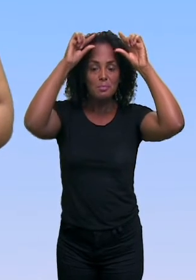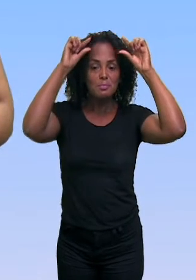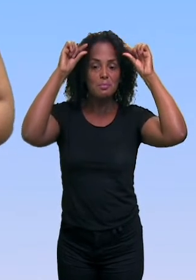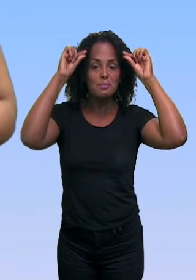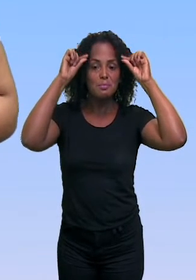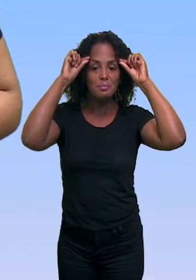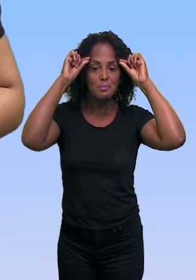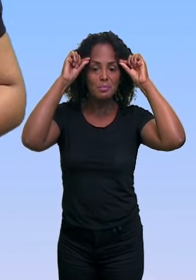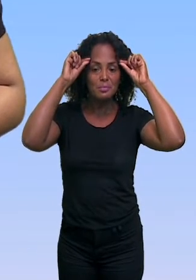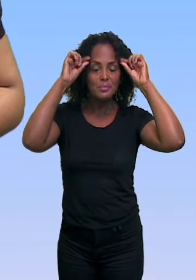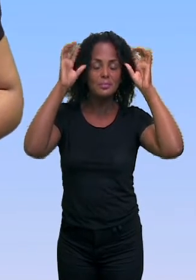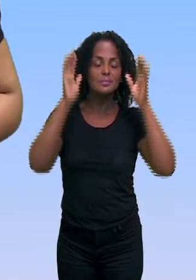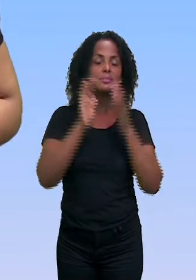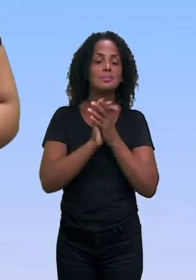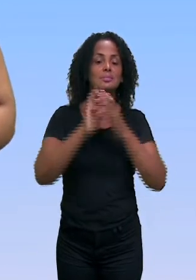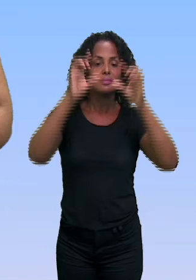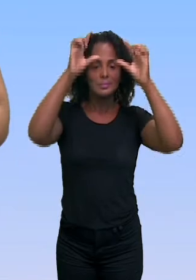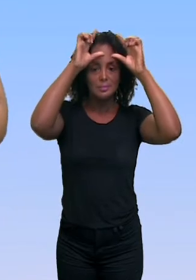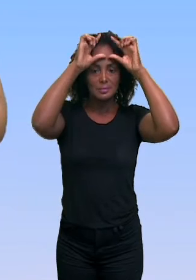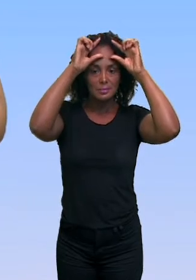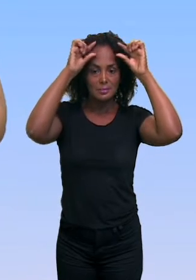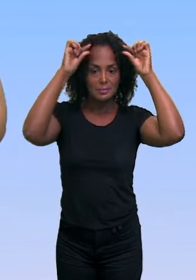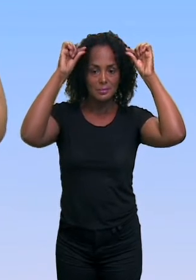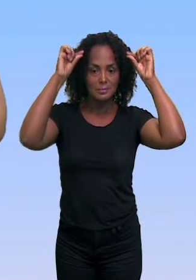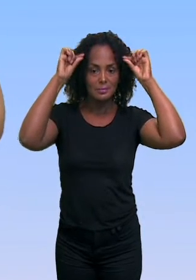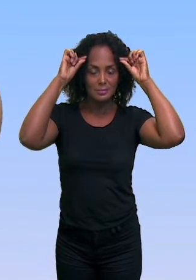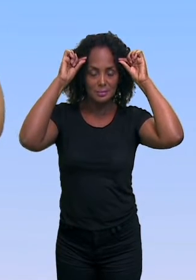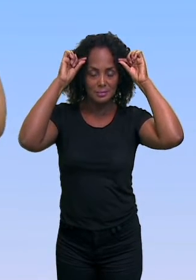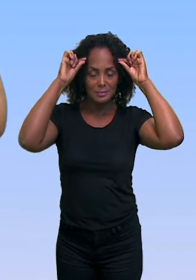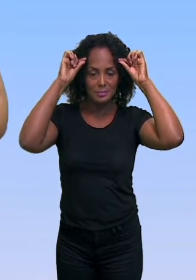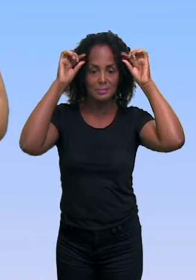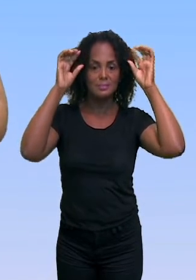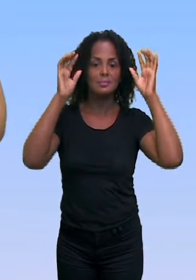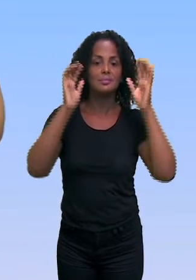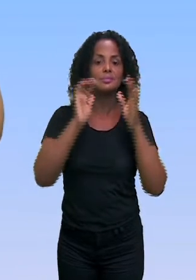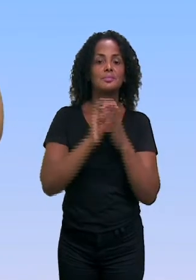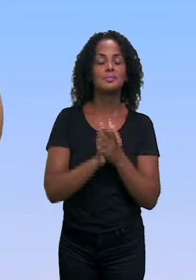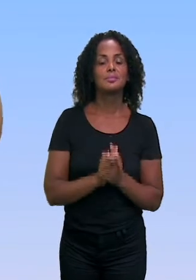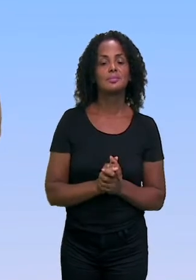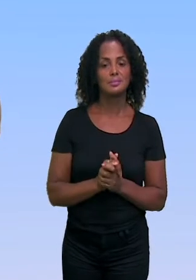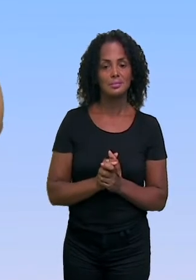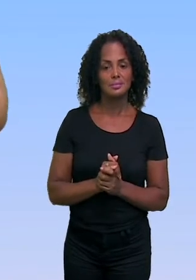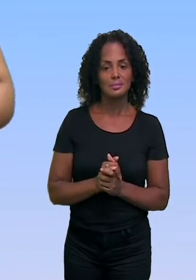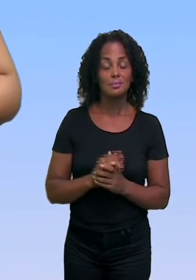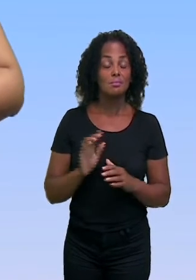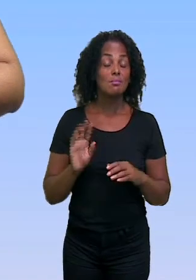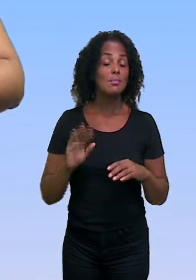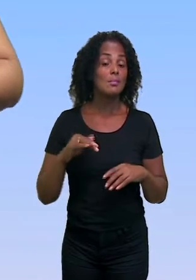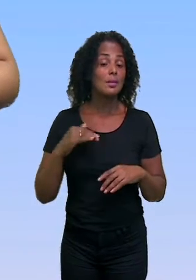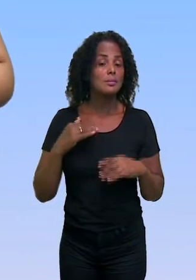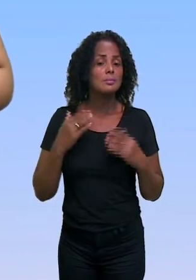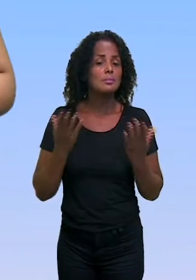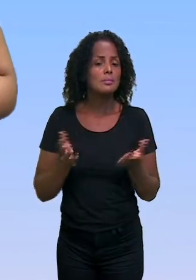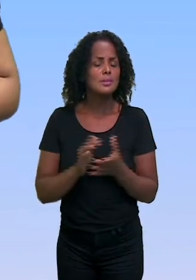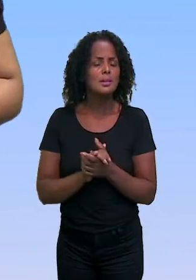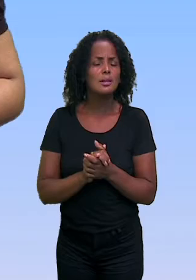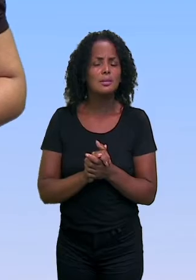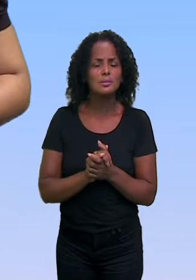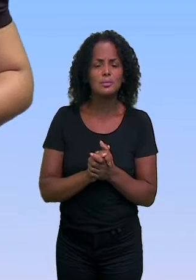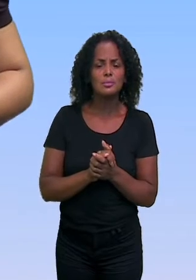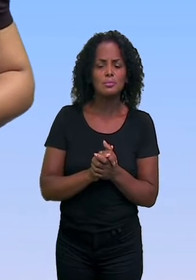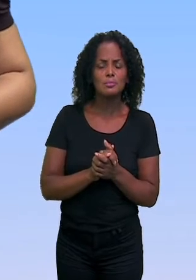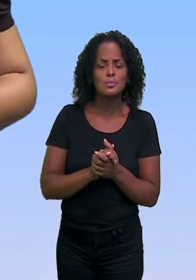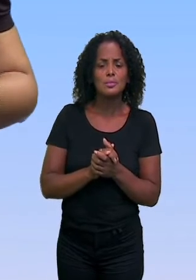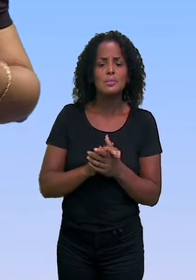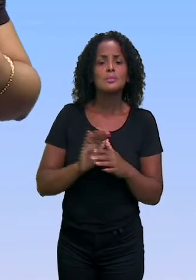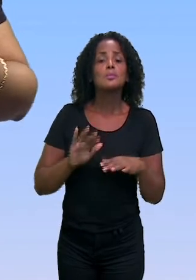e a Nerf repete Nerf Então vamos aquela frase